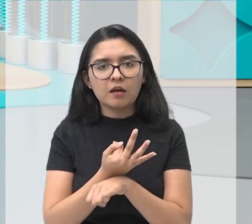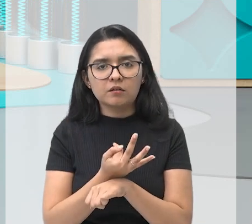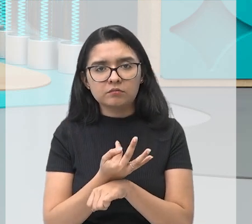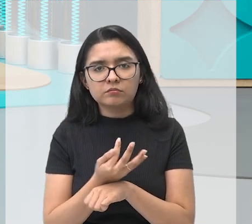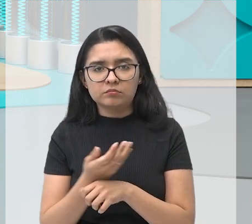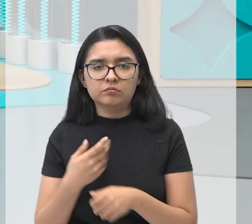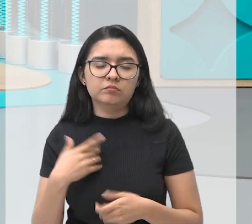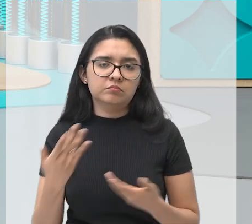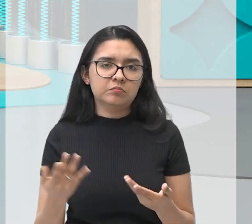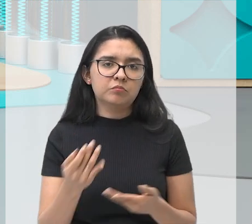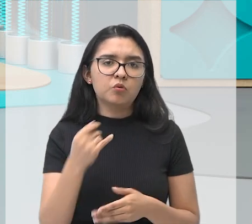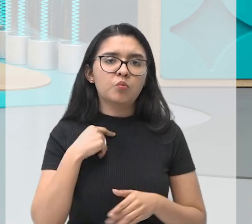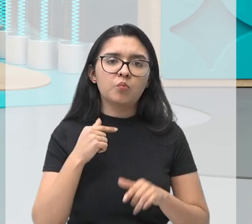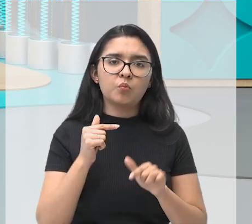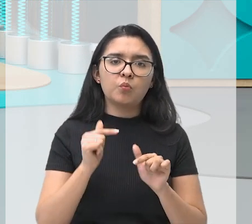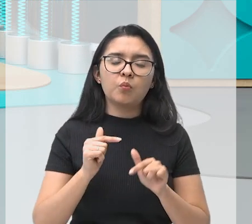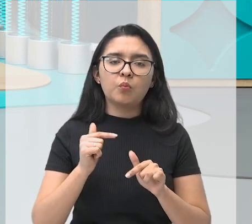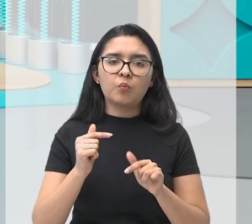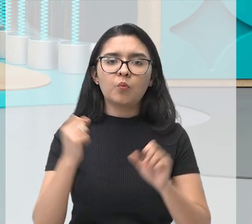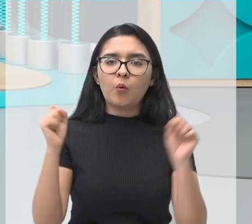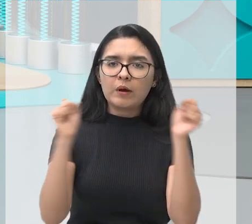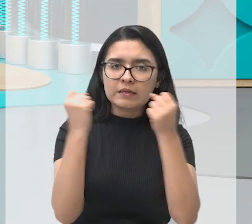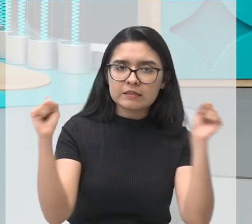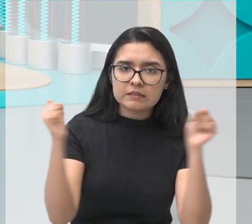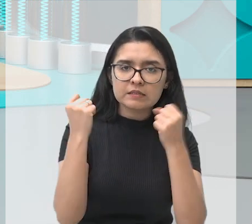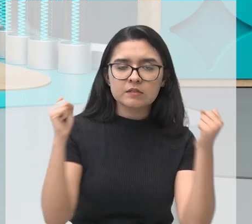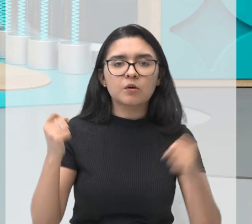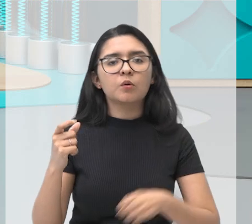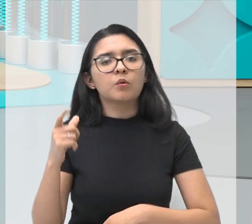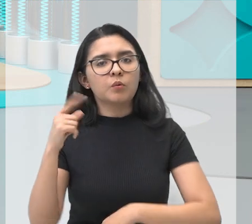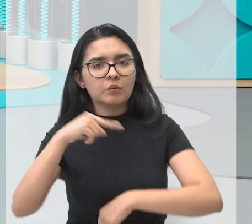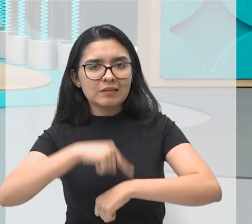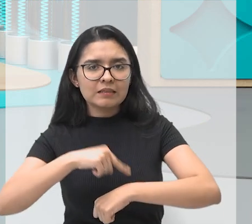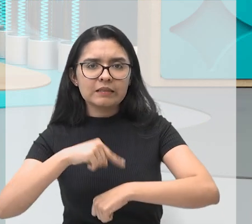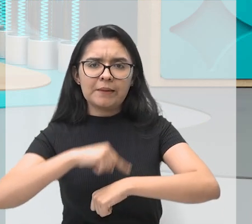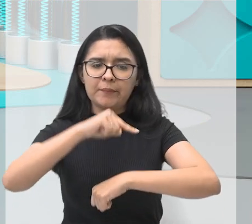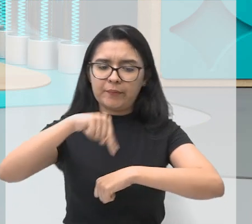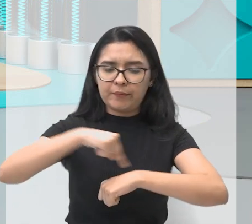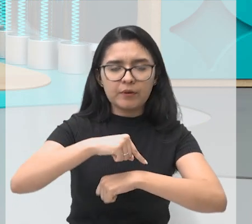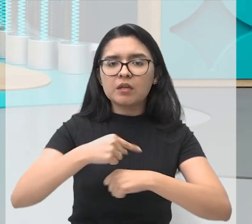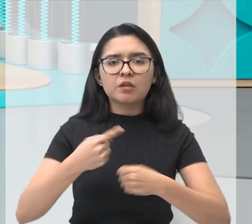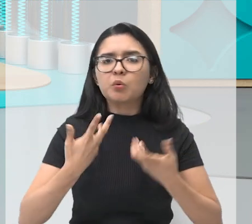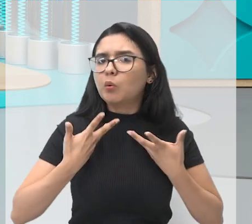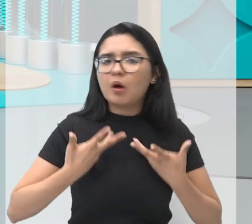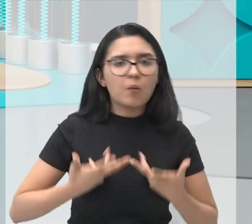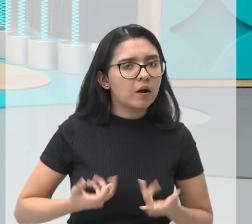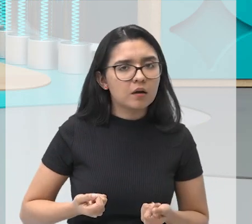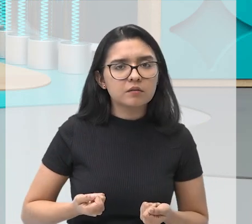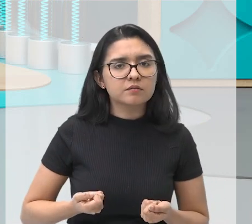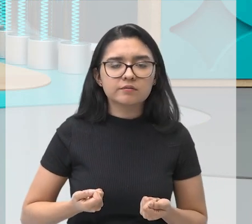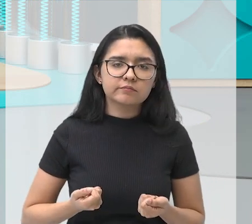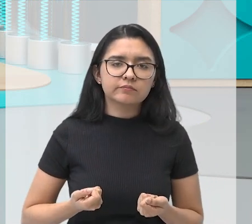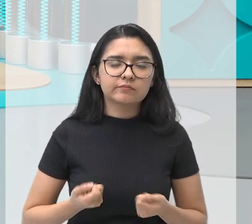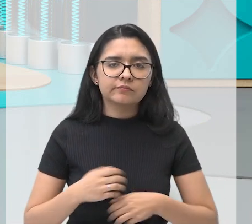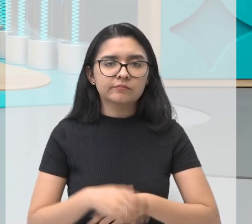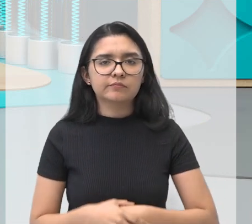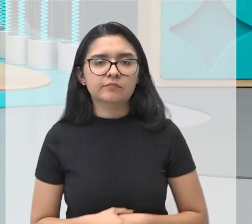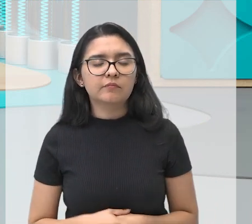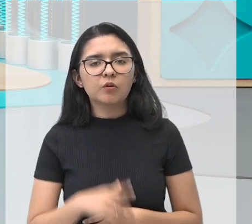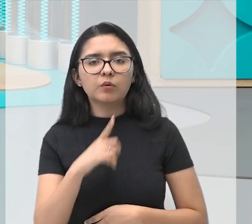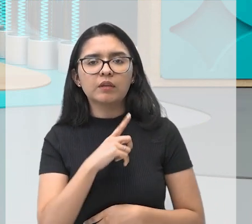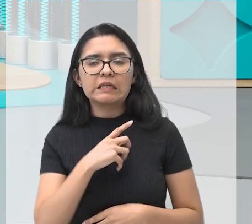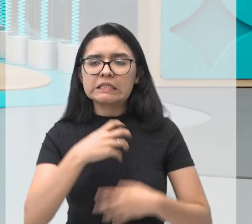de atividade o mais longo tempo possível sem fadiga. O que é fadiga? É sem cansar, sem